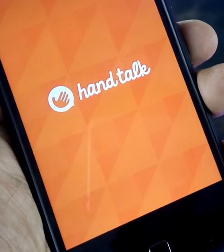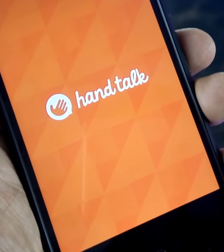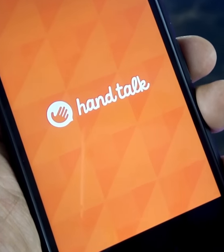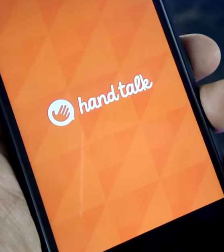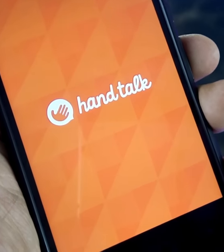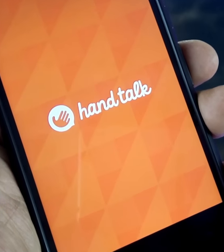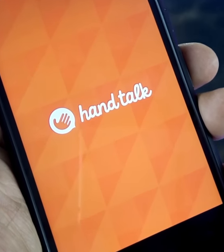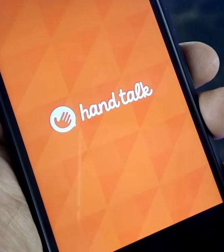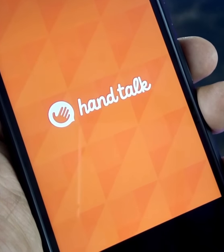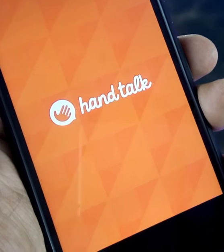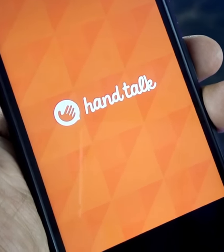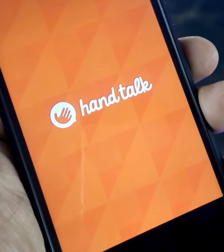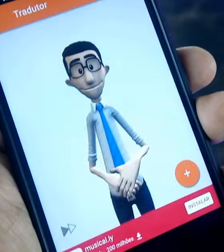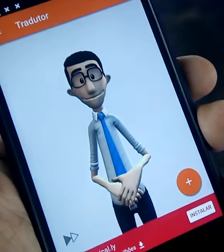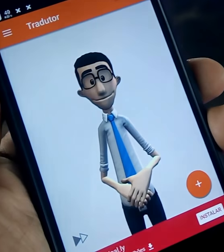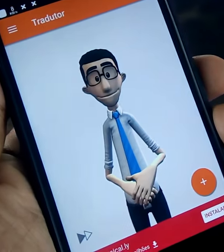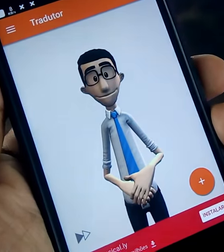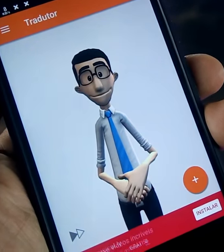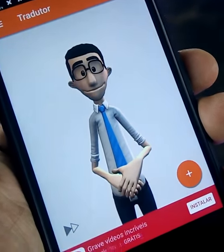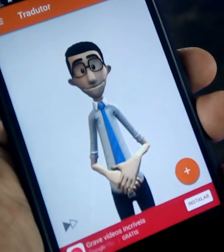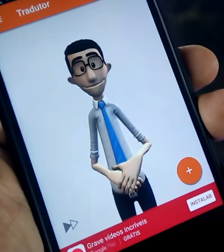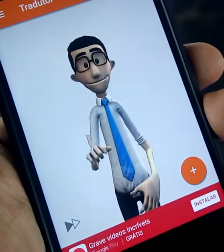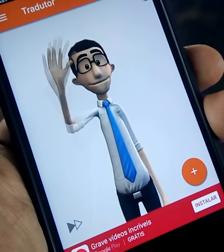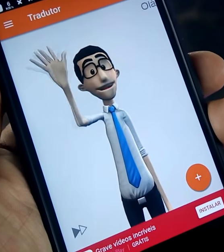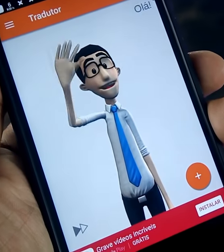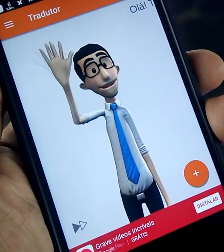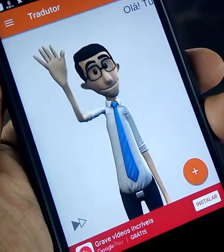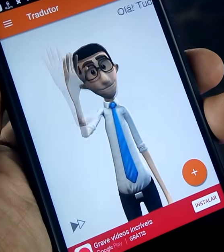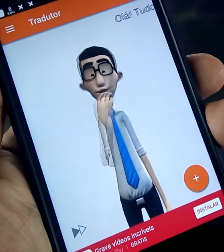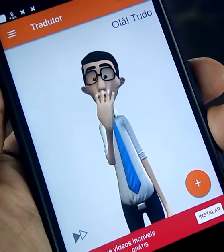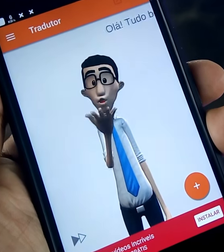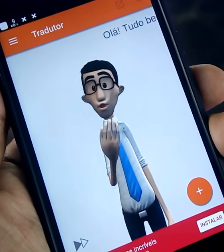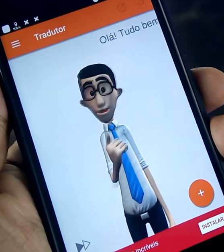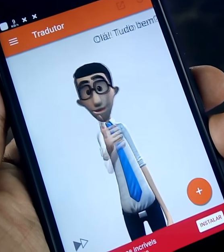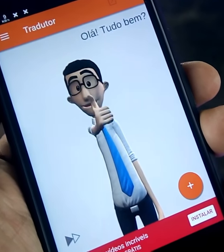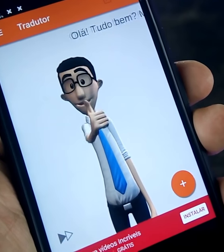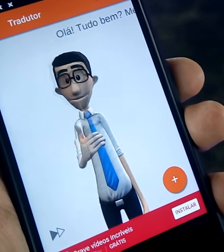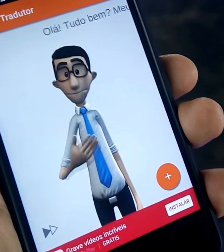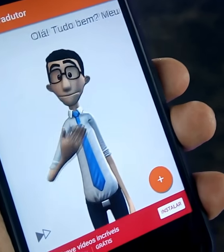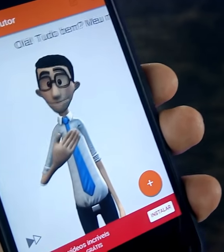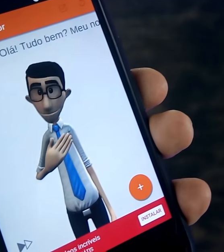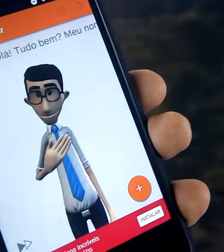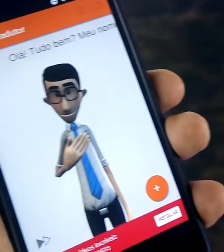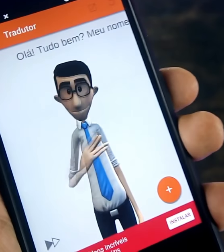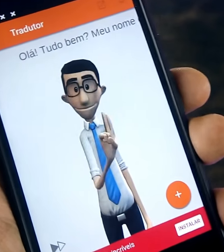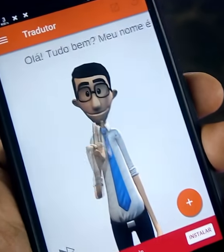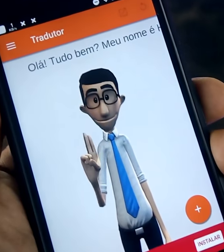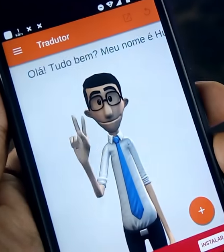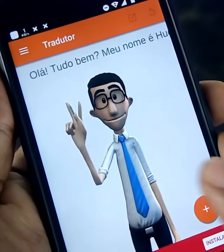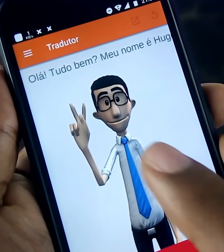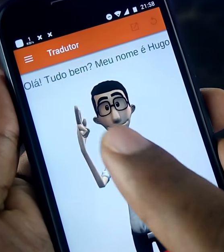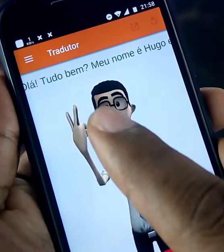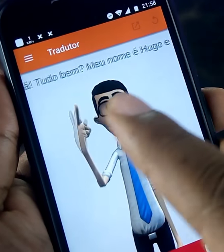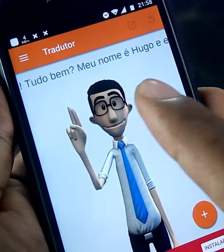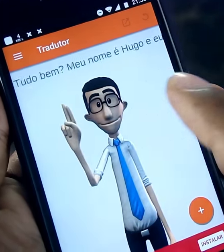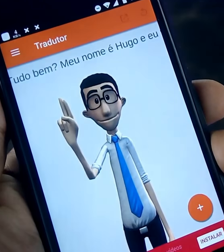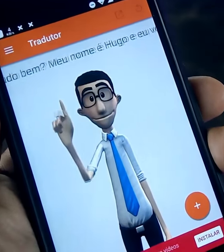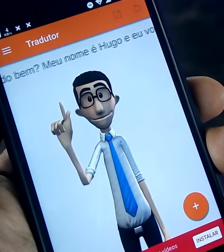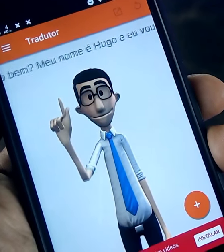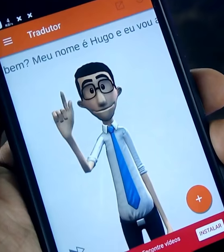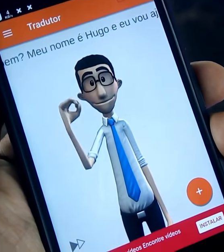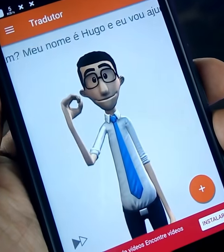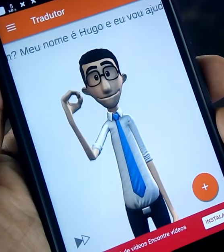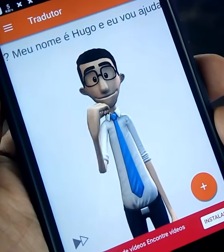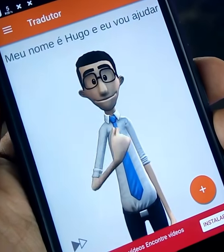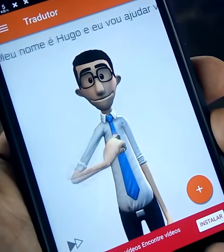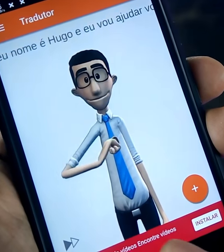Ele é bem simples, pessoal, é bem prático. Uma única desvantagem que eu achei nele, é que ele... Olha lá, ele falando aqui ó. Olá, tudo bem? Meu